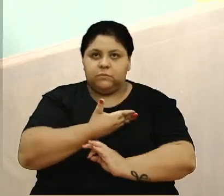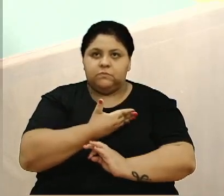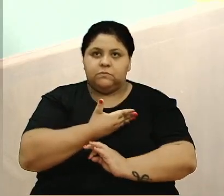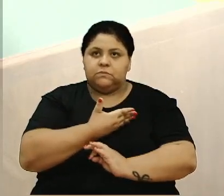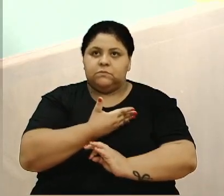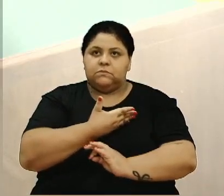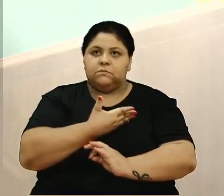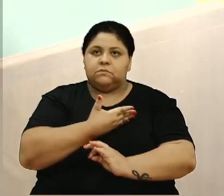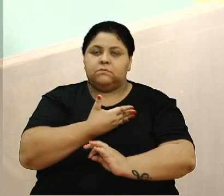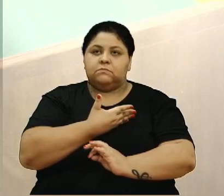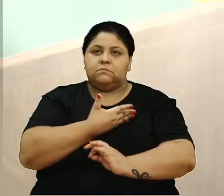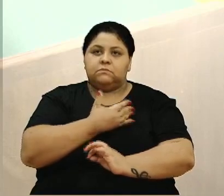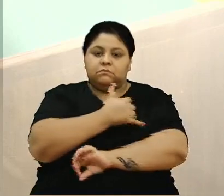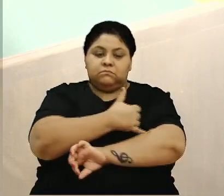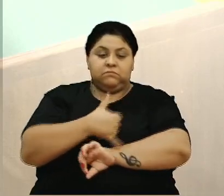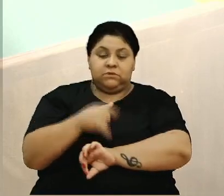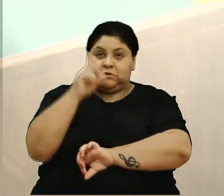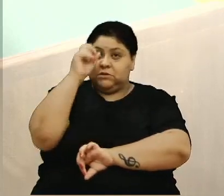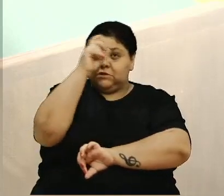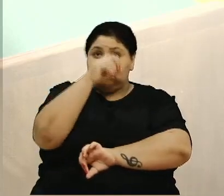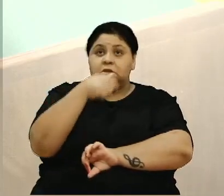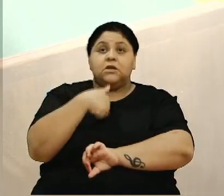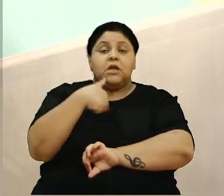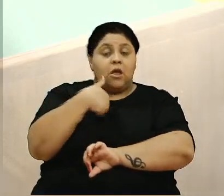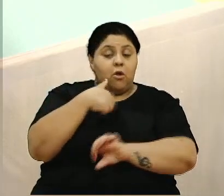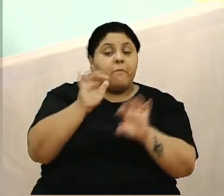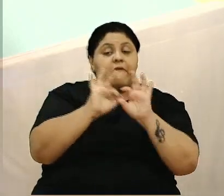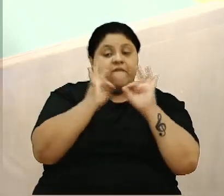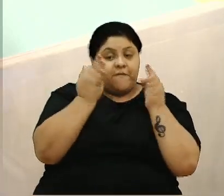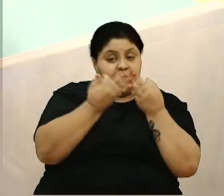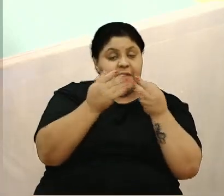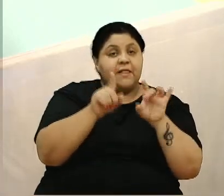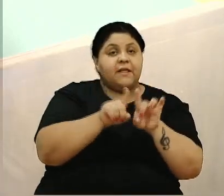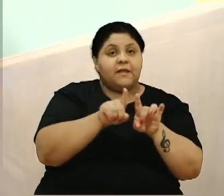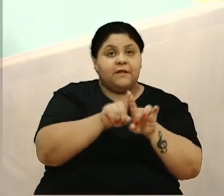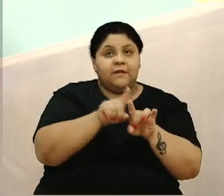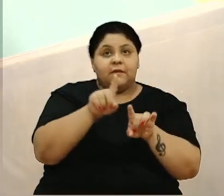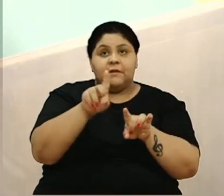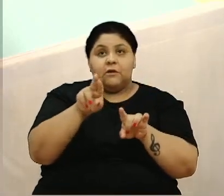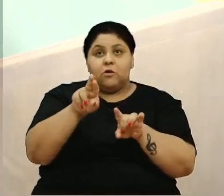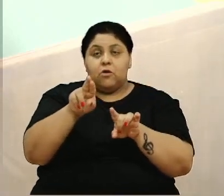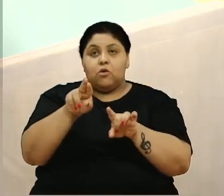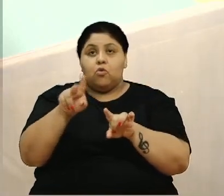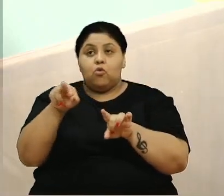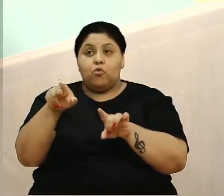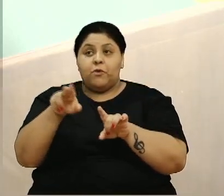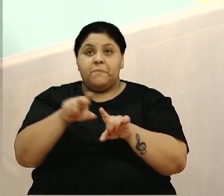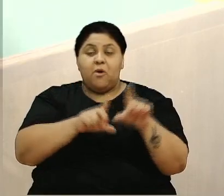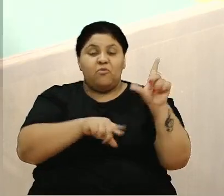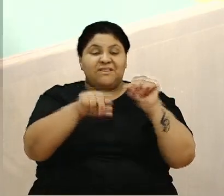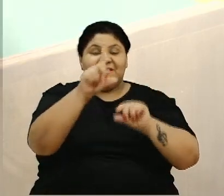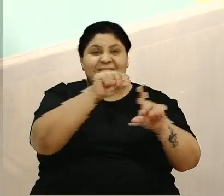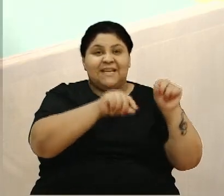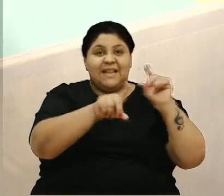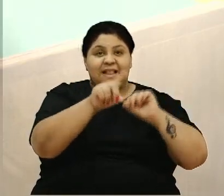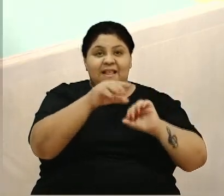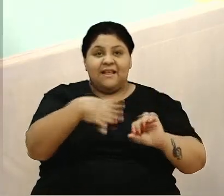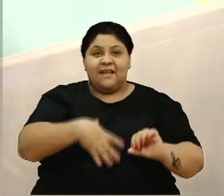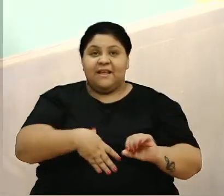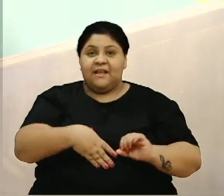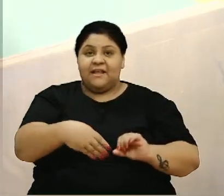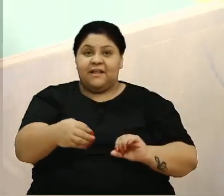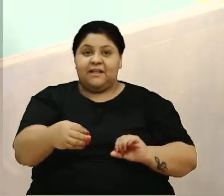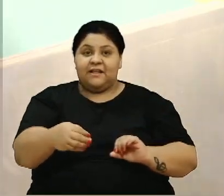estão passando dificuldade. Eu tenho meus familiares, o irmão Estrela, a filha que está